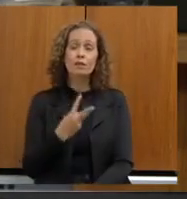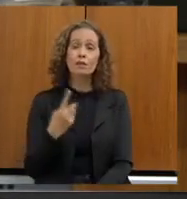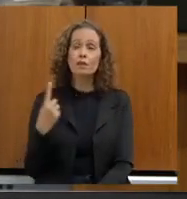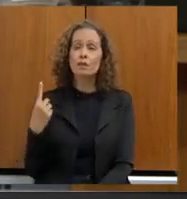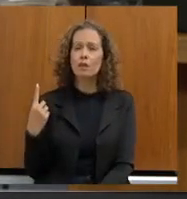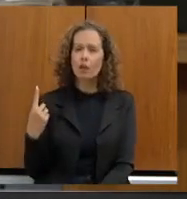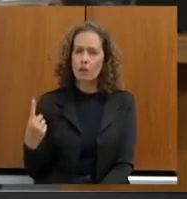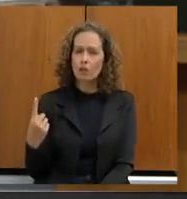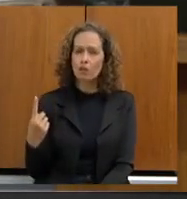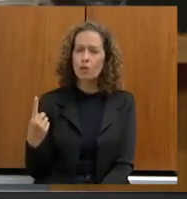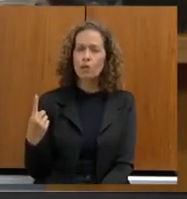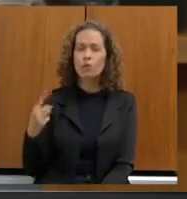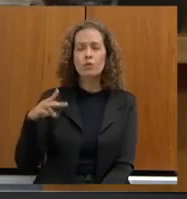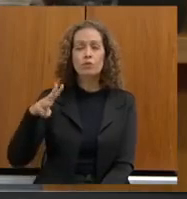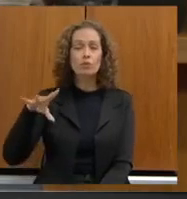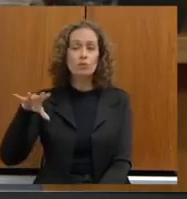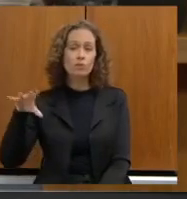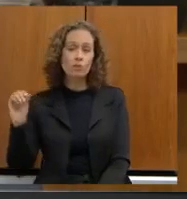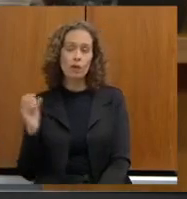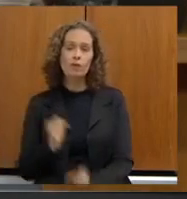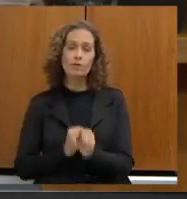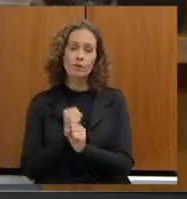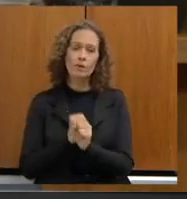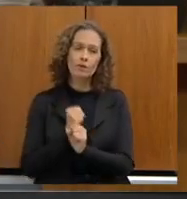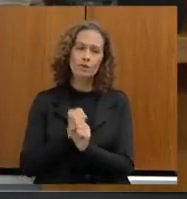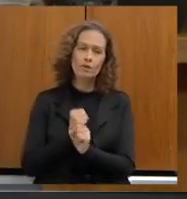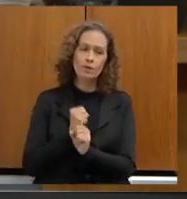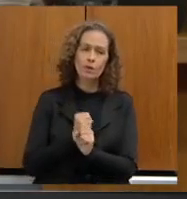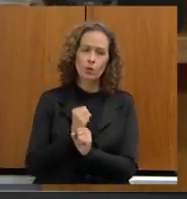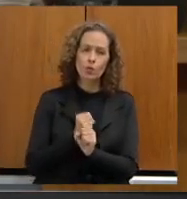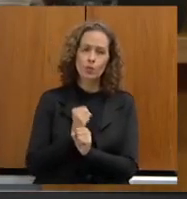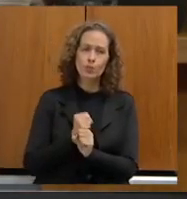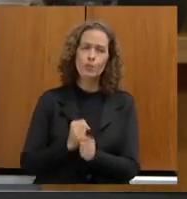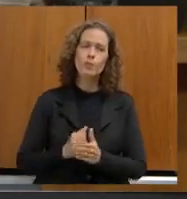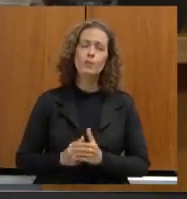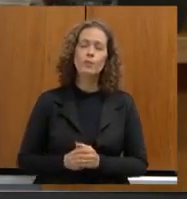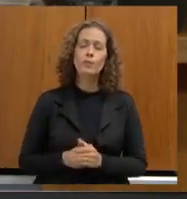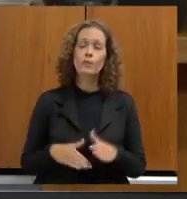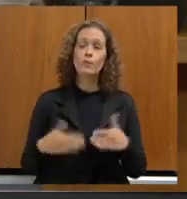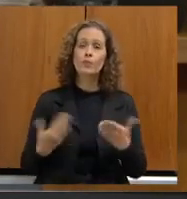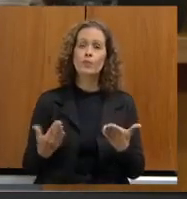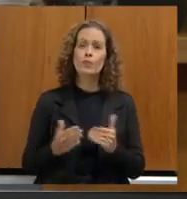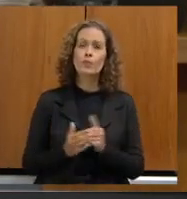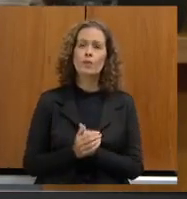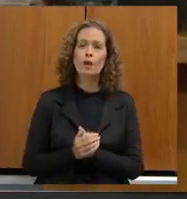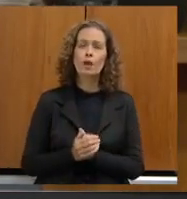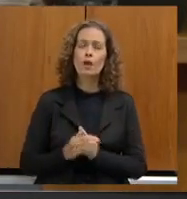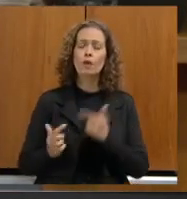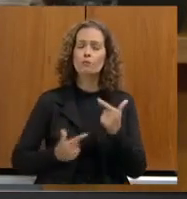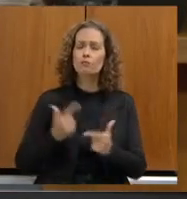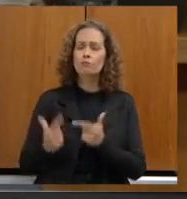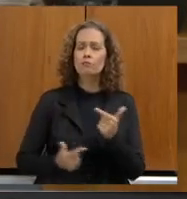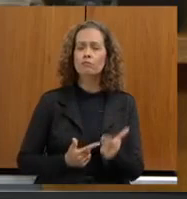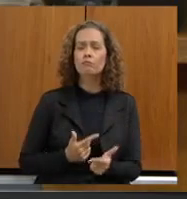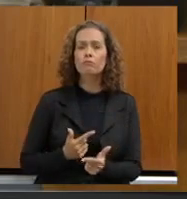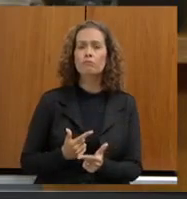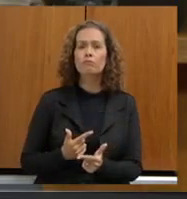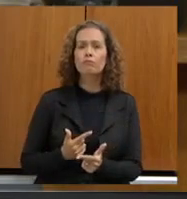Maio desse ano damos destaque algumas delas pode passar a operação Marcos 4:22